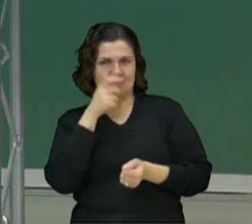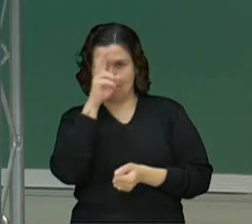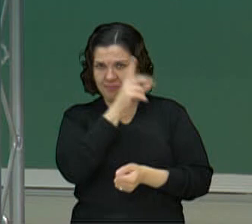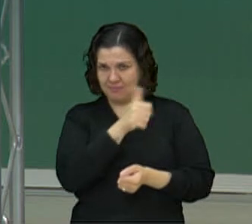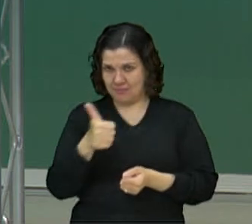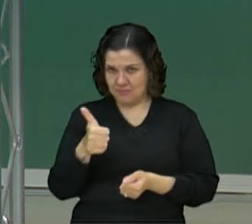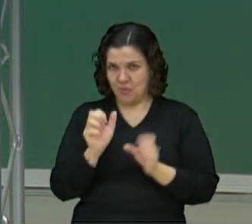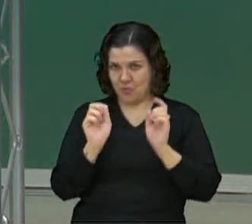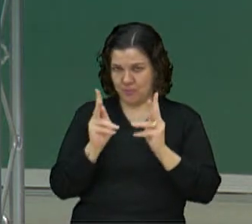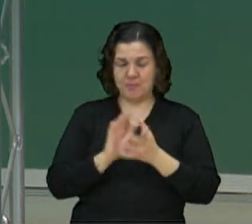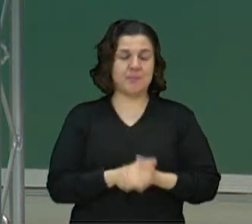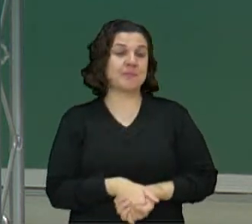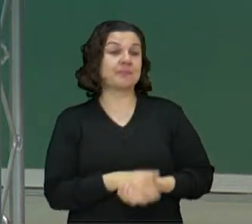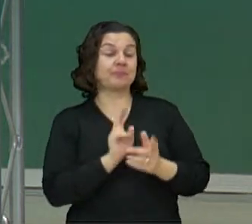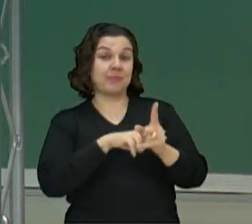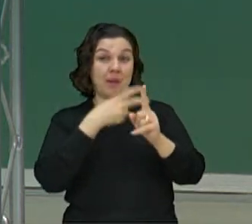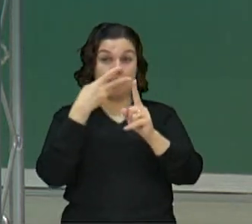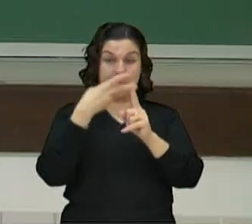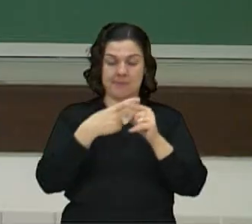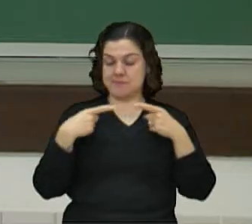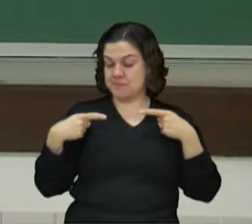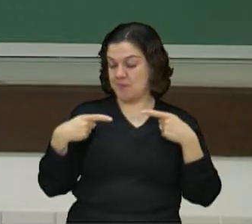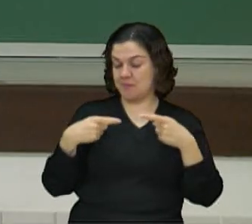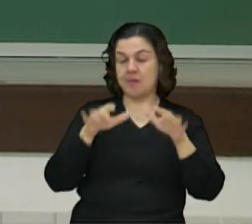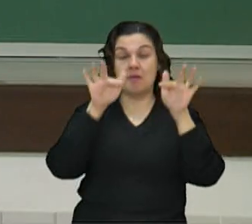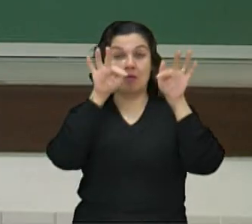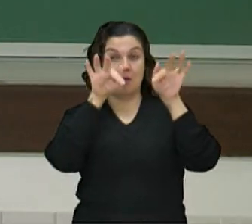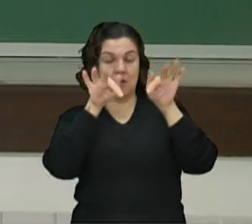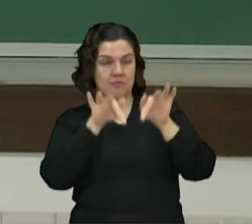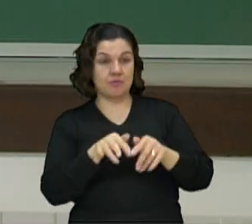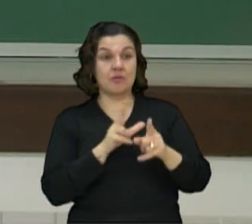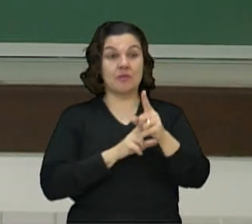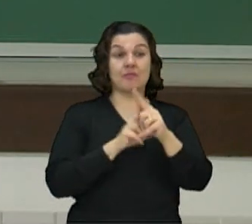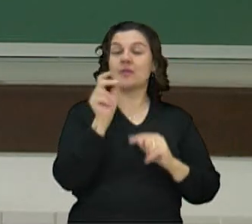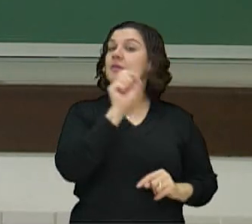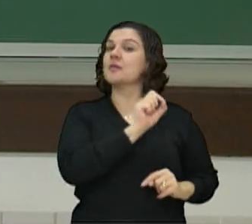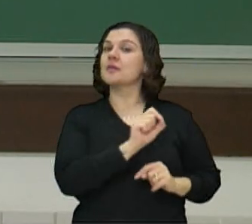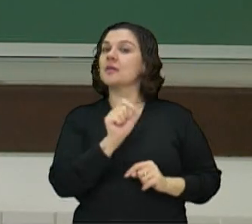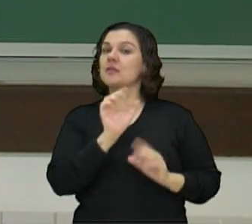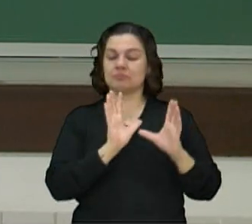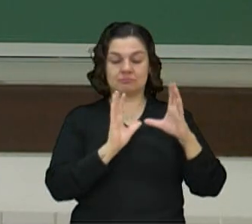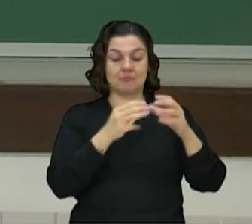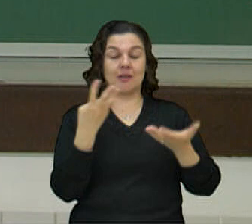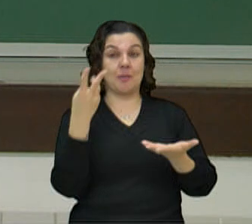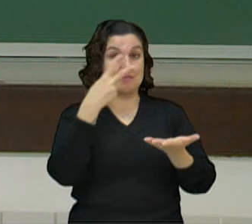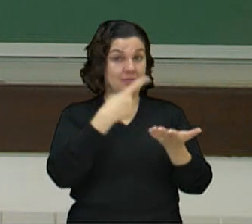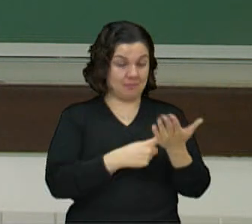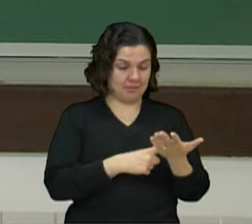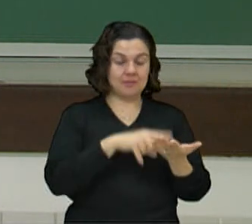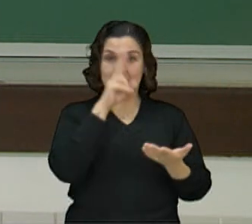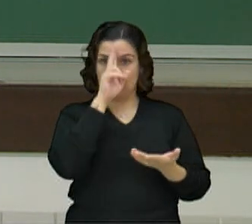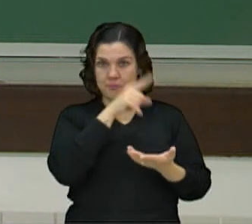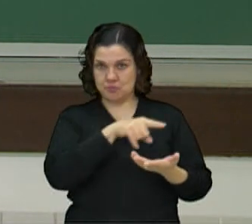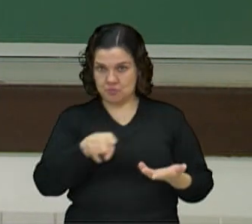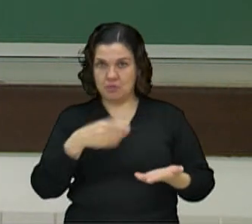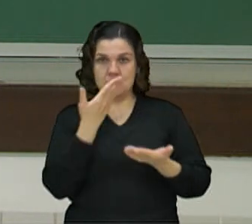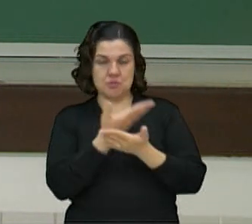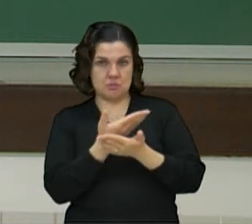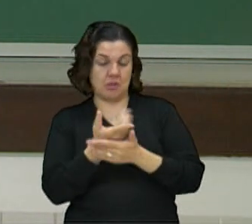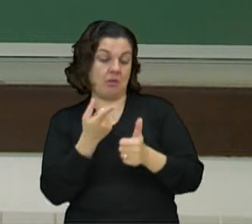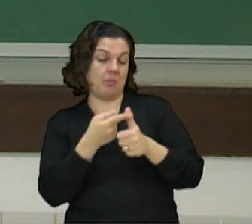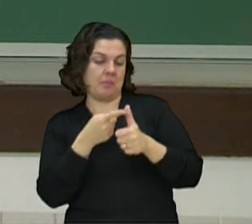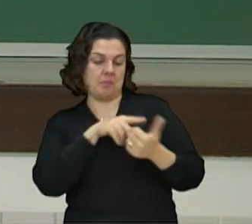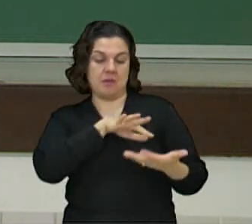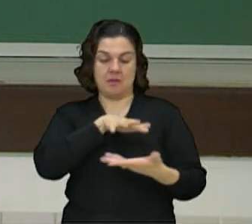ok? Ainda, a guerra terminou com a vitória da Tríplice Entente. Nós já vimos isso, Primeira